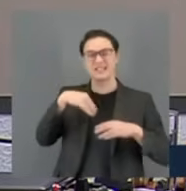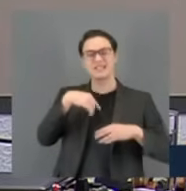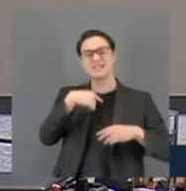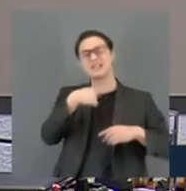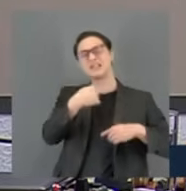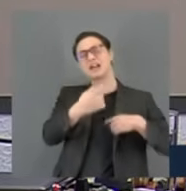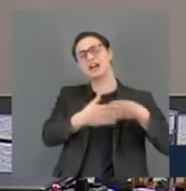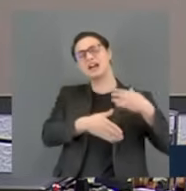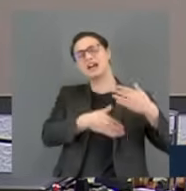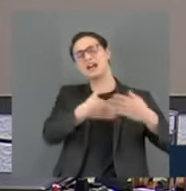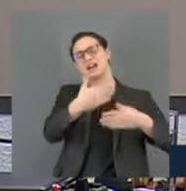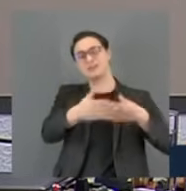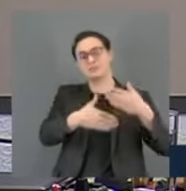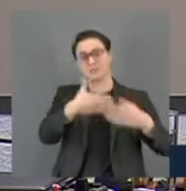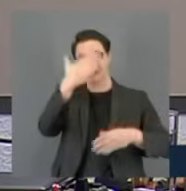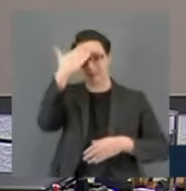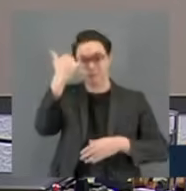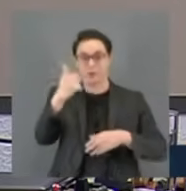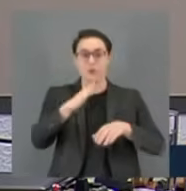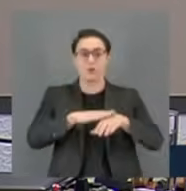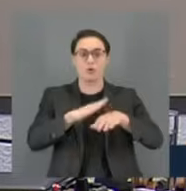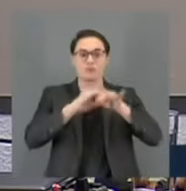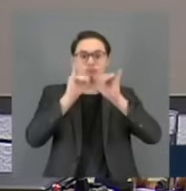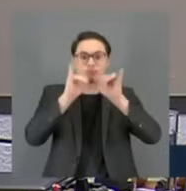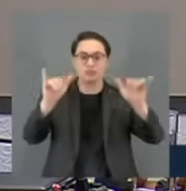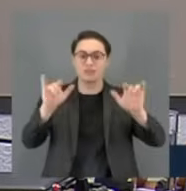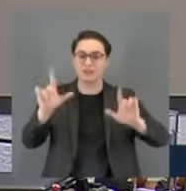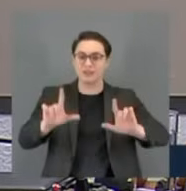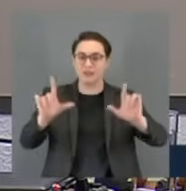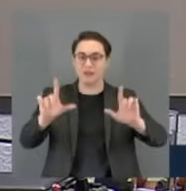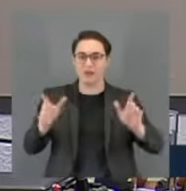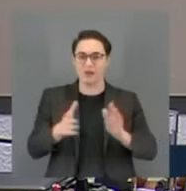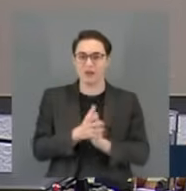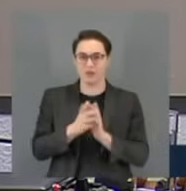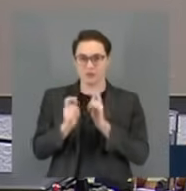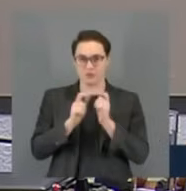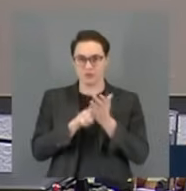após saber sobre isso na imprensa.